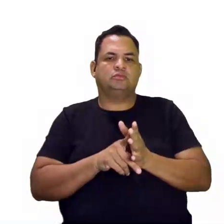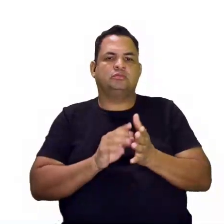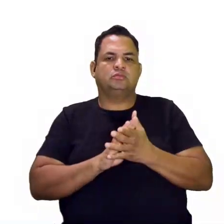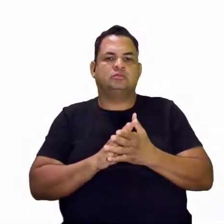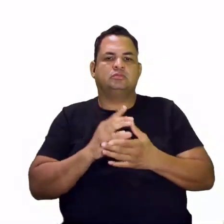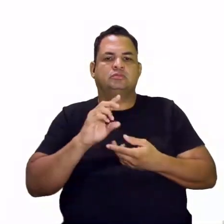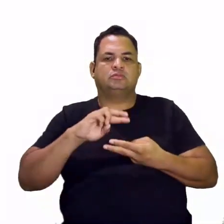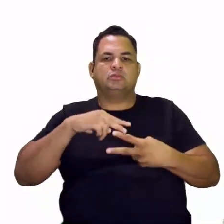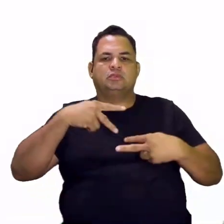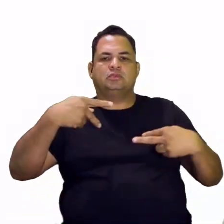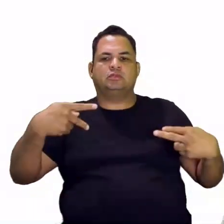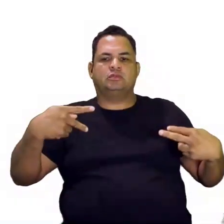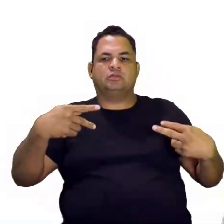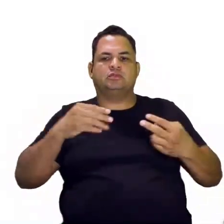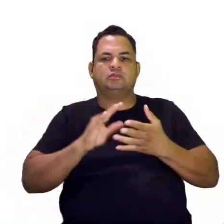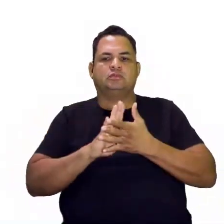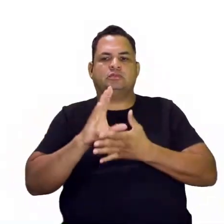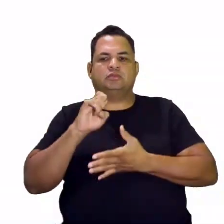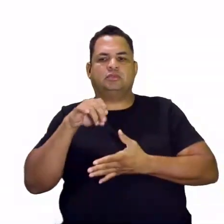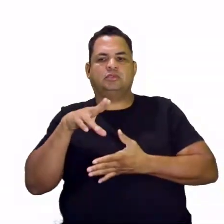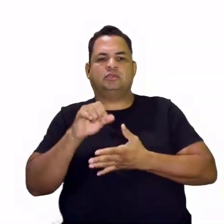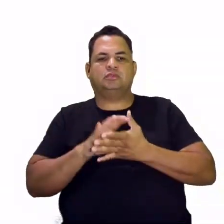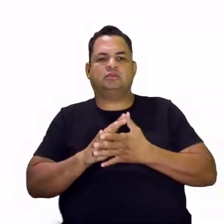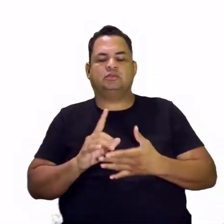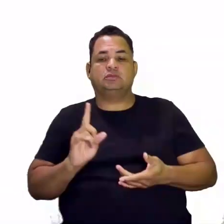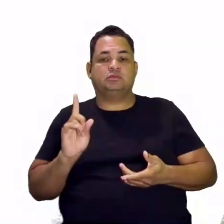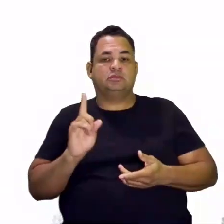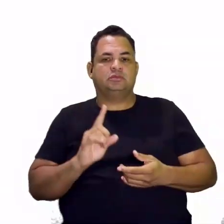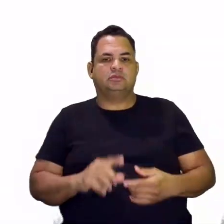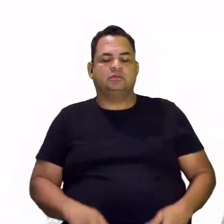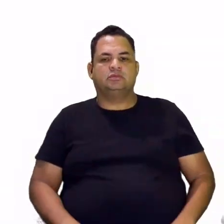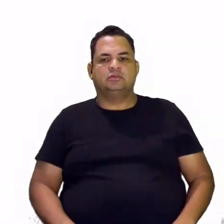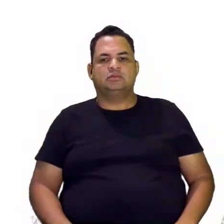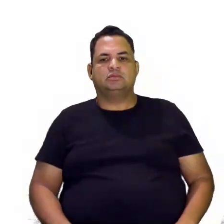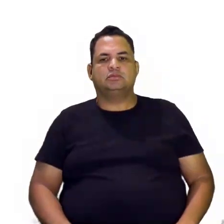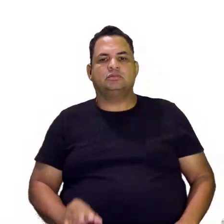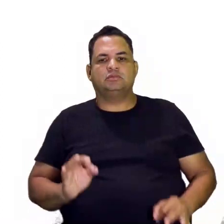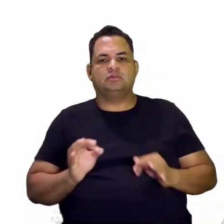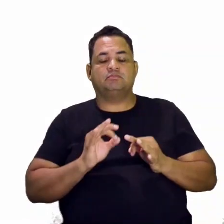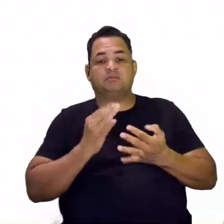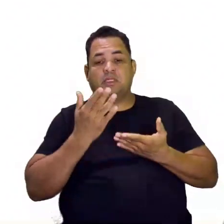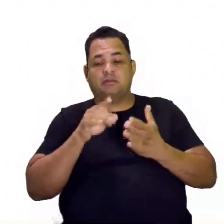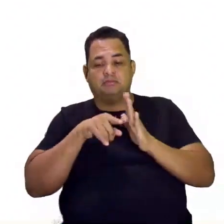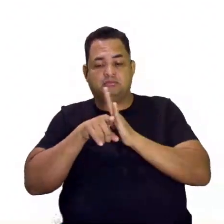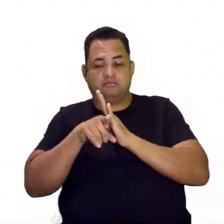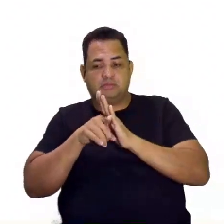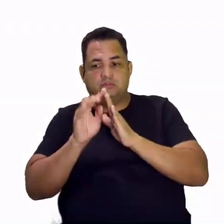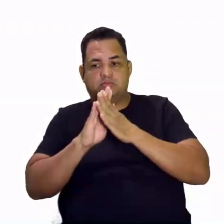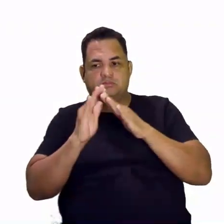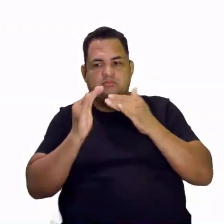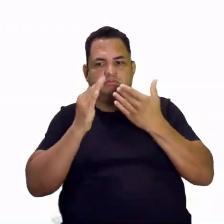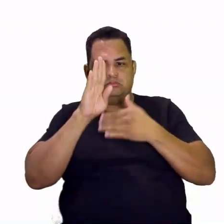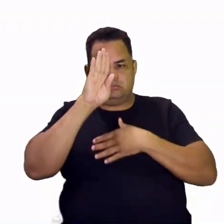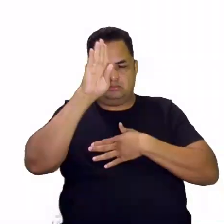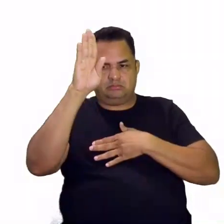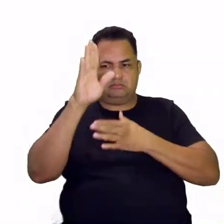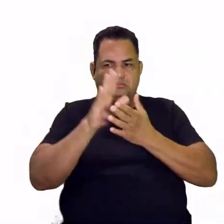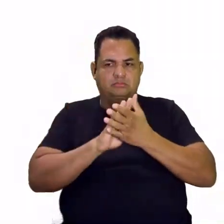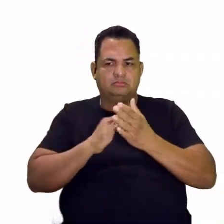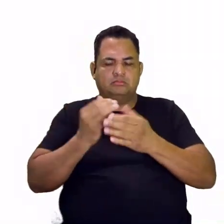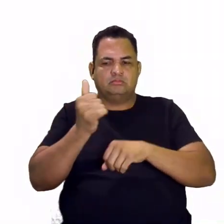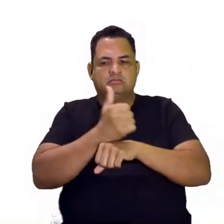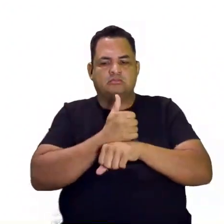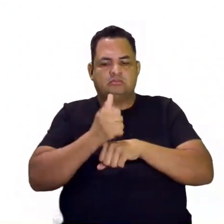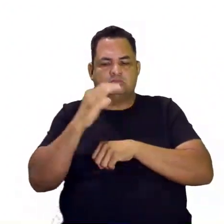exclusivamente pelo DNA dessas organelas. Então, esses foram pontos que chamaram a atenção dos estudiosos